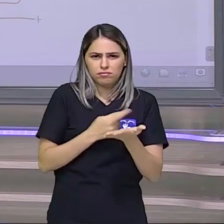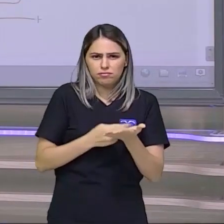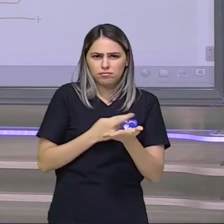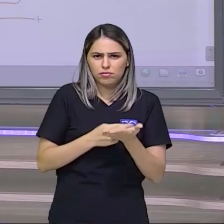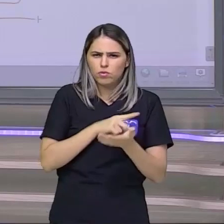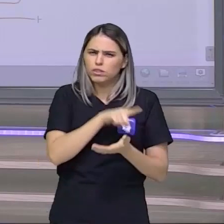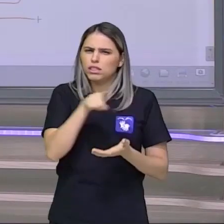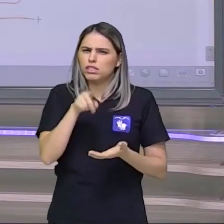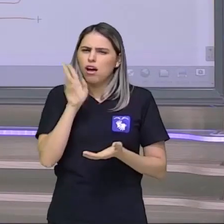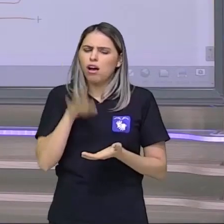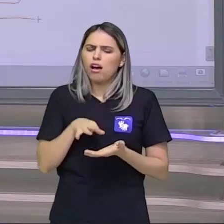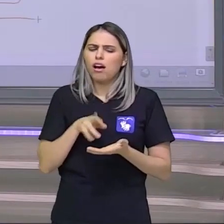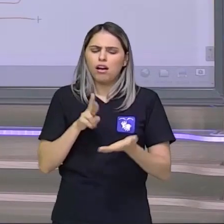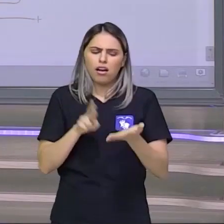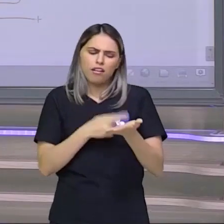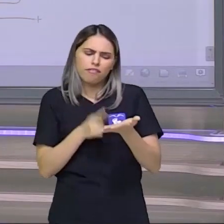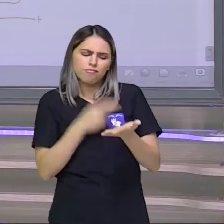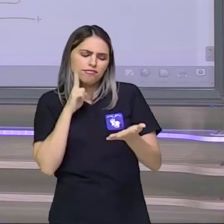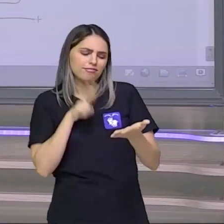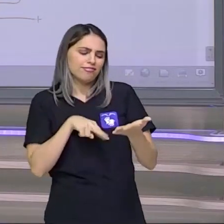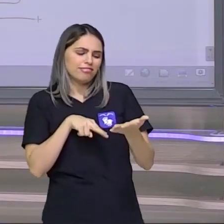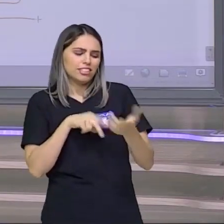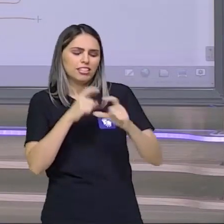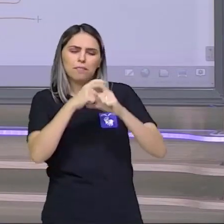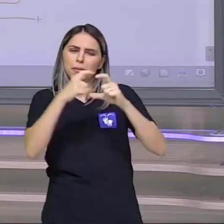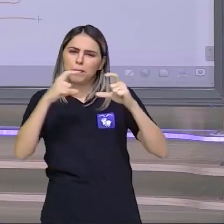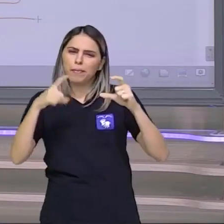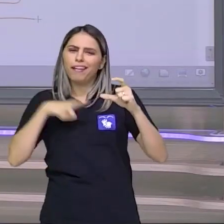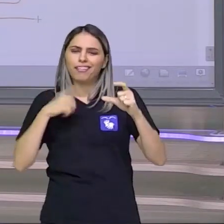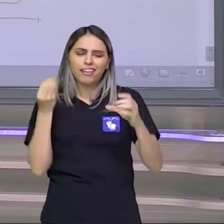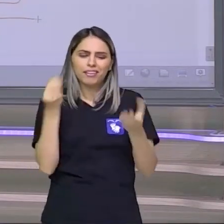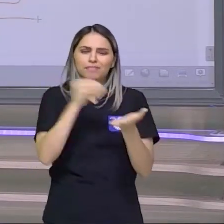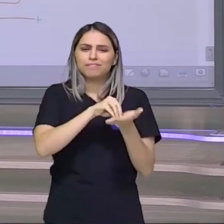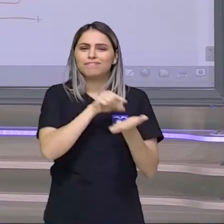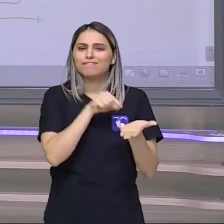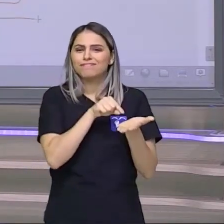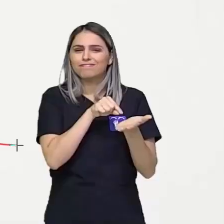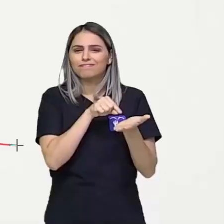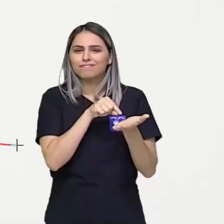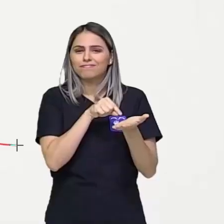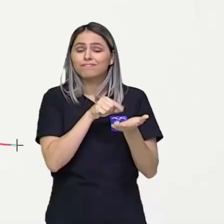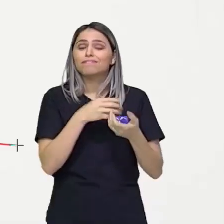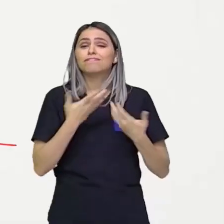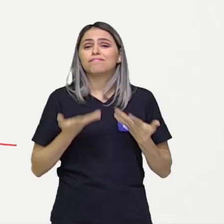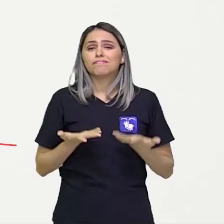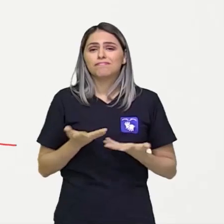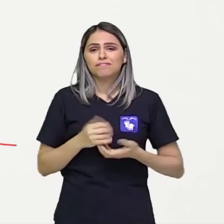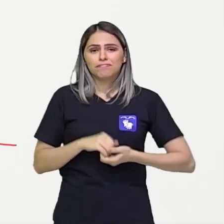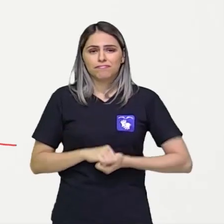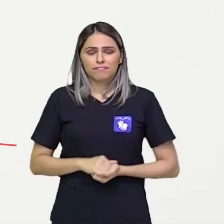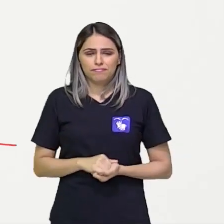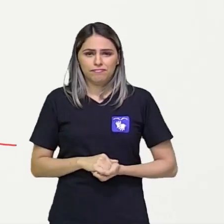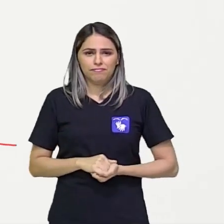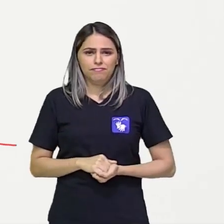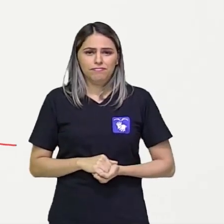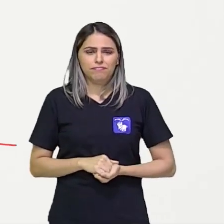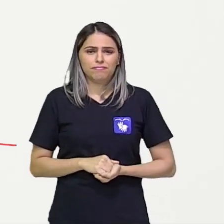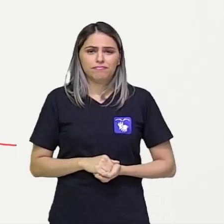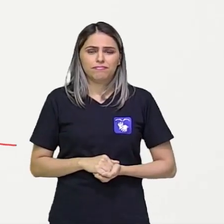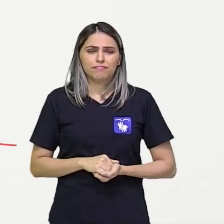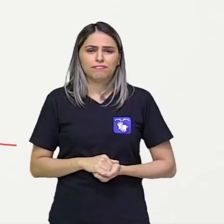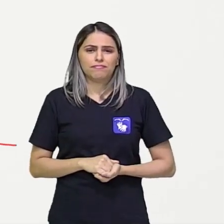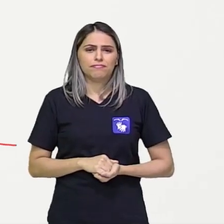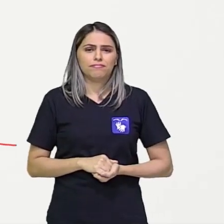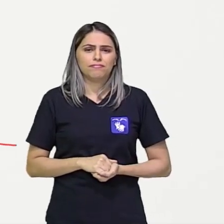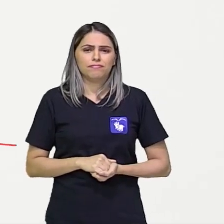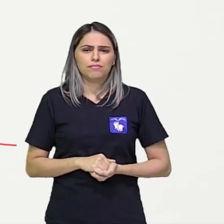Quem nunca leu uma revista de quadrinhos que tem essas tirinhas, que são essas separações aqui, ó? Essas 3